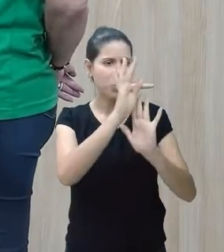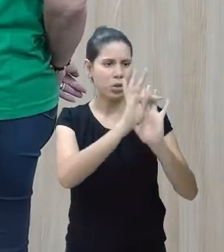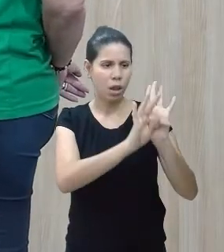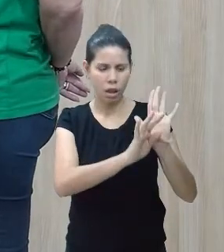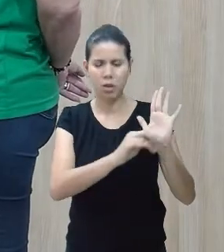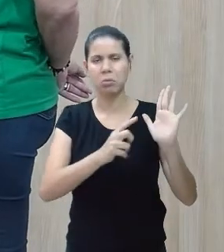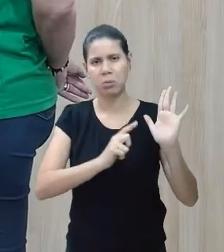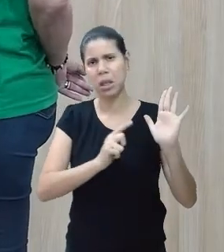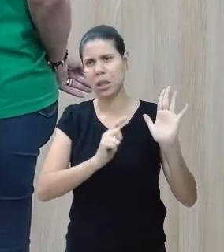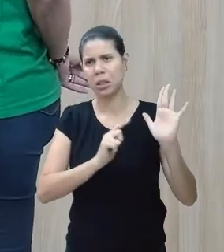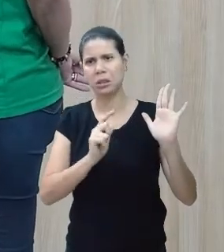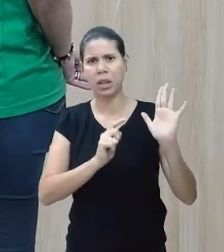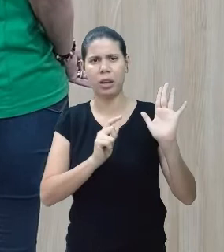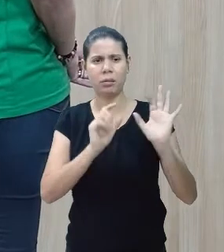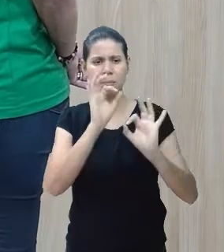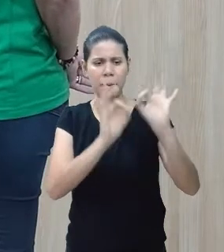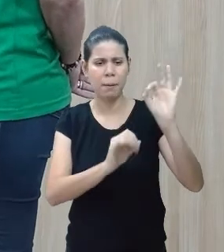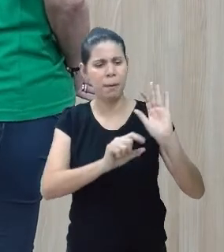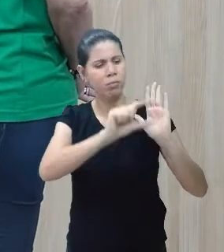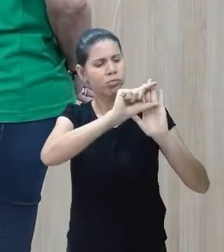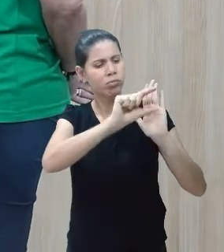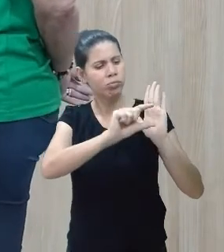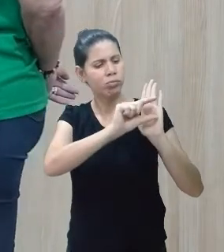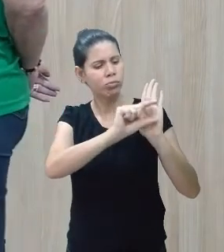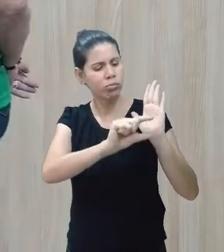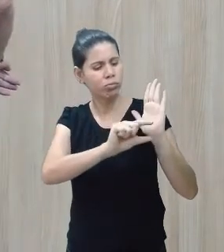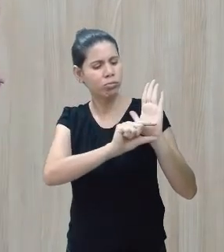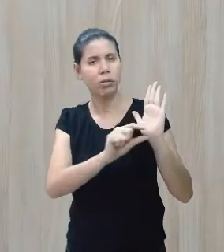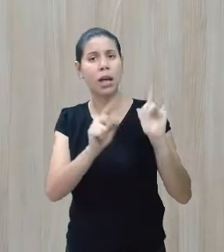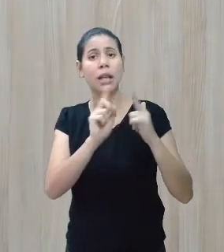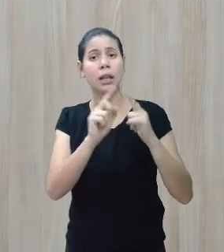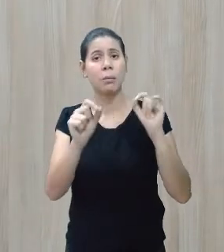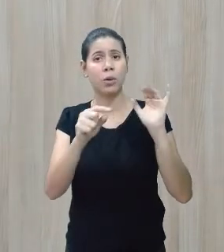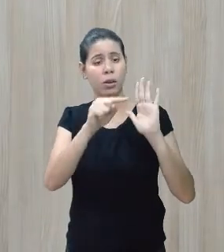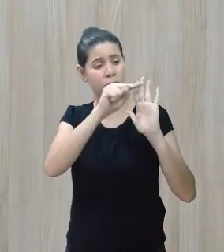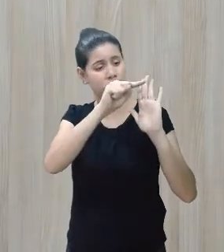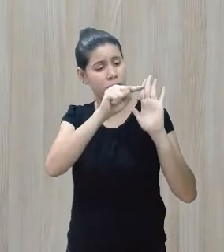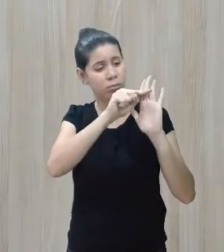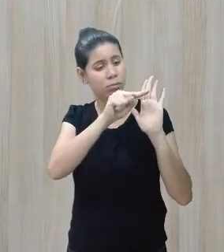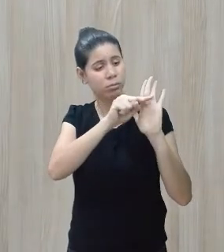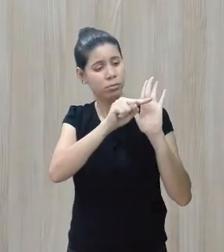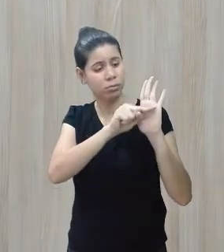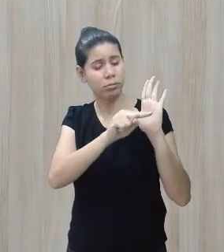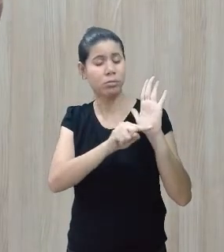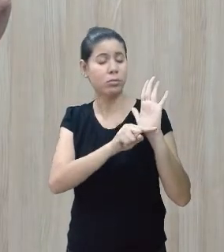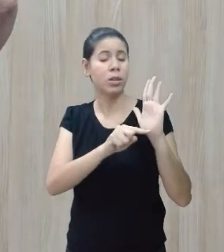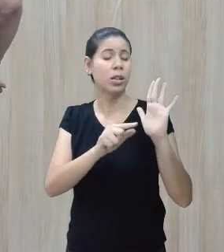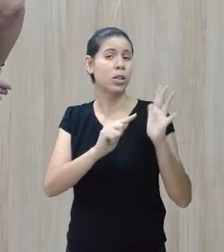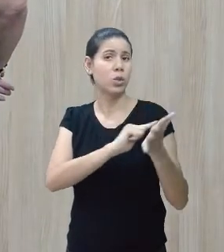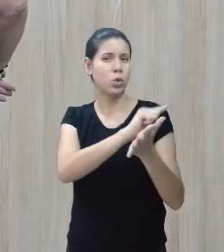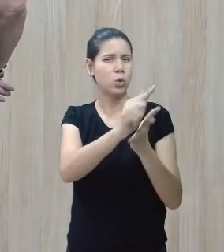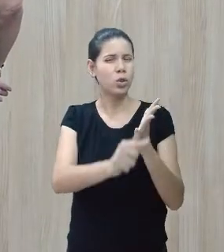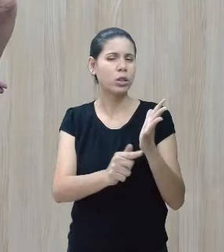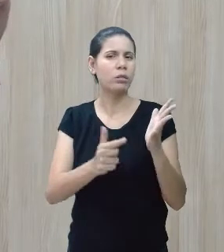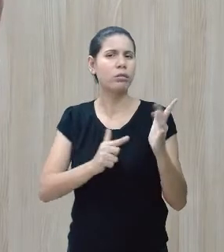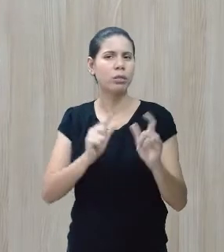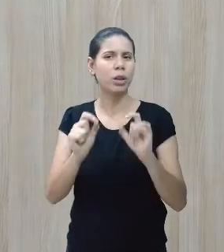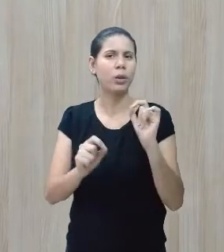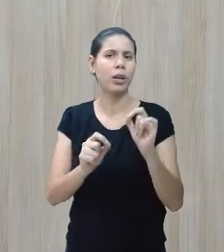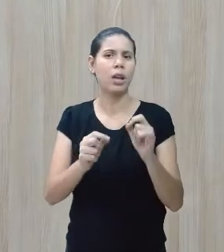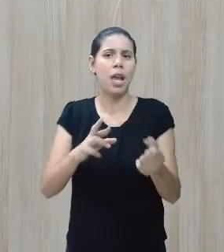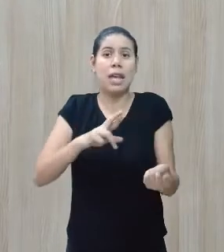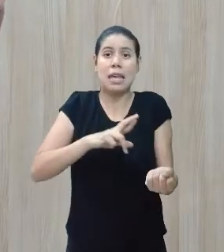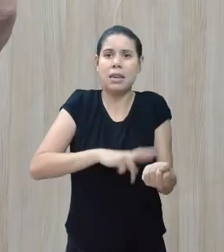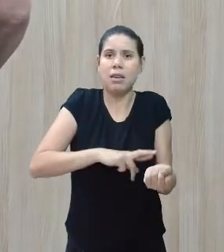diversos versos organizados em linhas contínuas. Nesse gênero, os autores lançam mão de recursos como